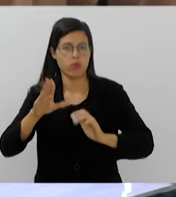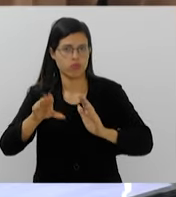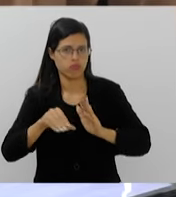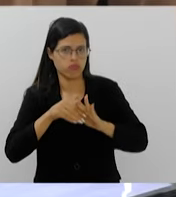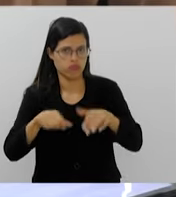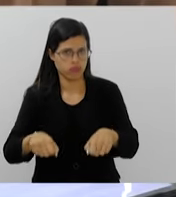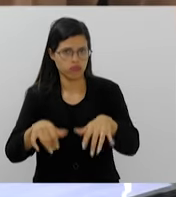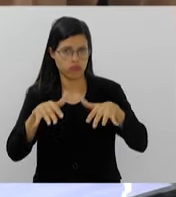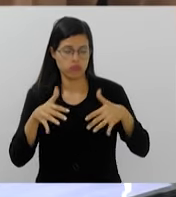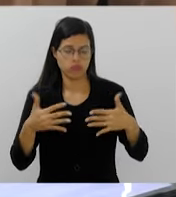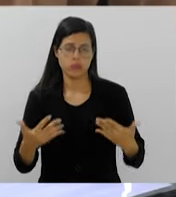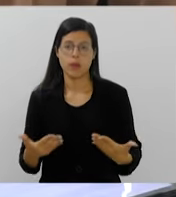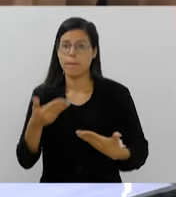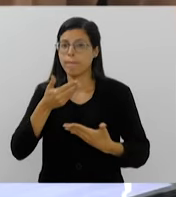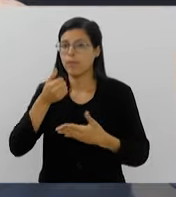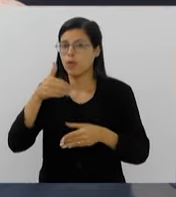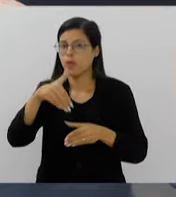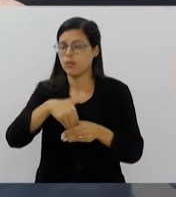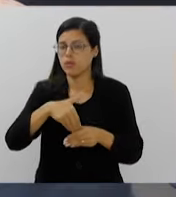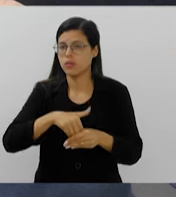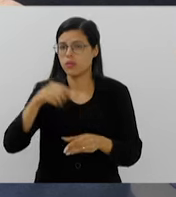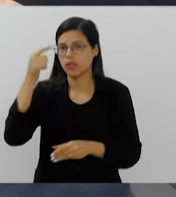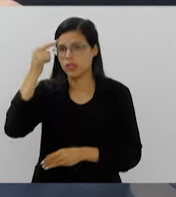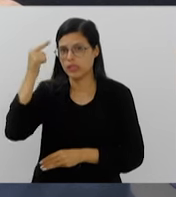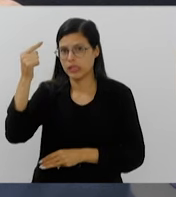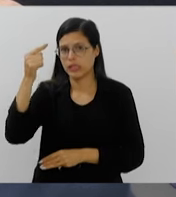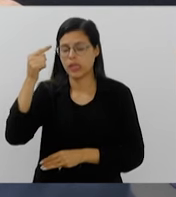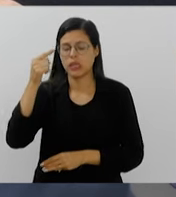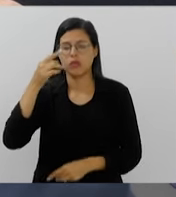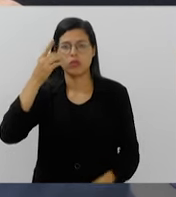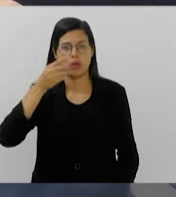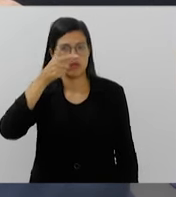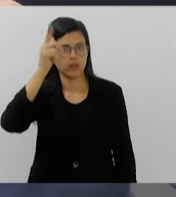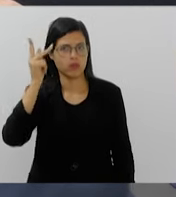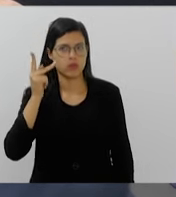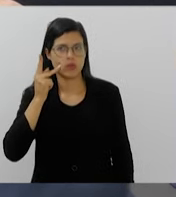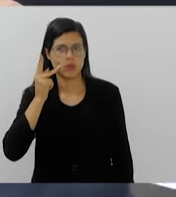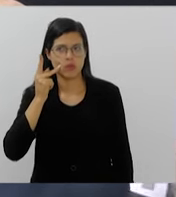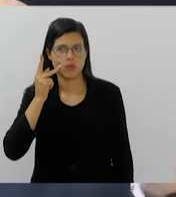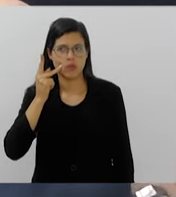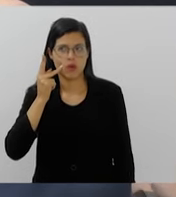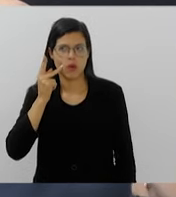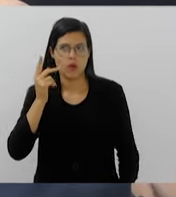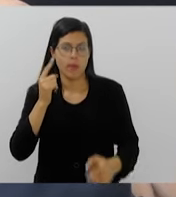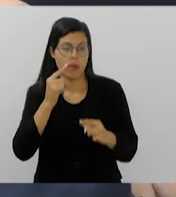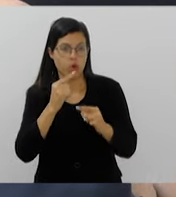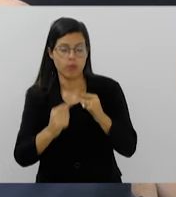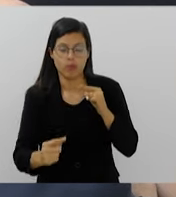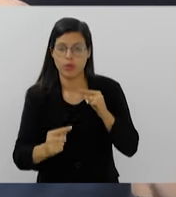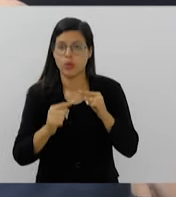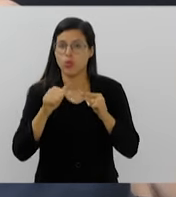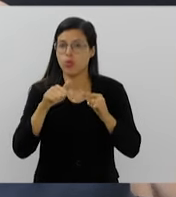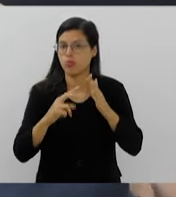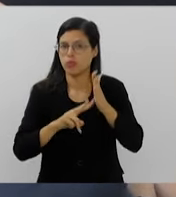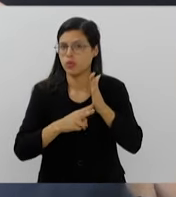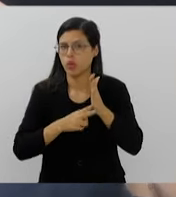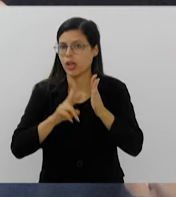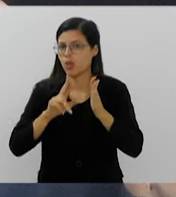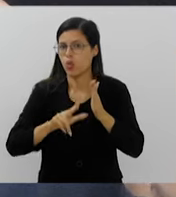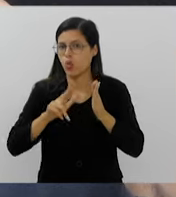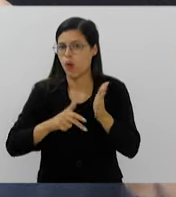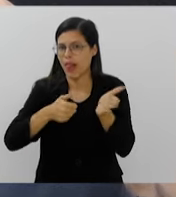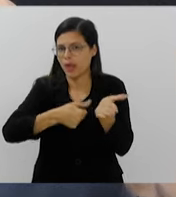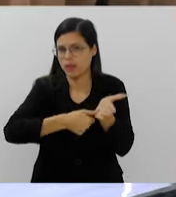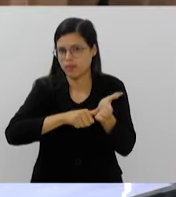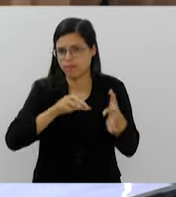melhor botar essa ideia do Luiz Paulo proibido dos que não forem conveniados? Não seria melhor assim? Pois é, mas essa a